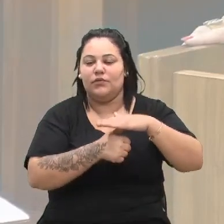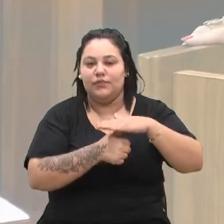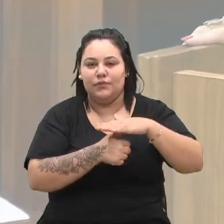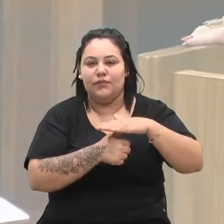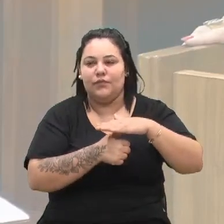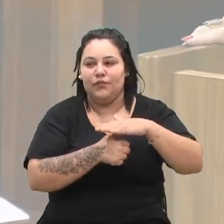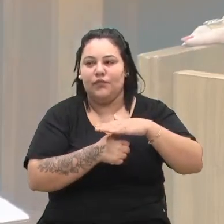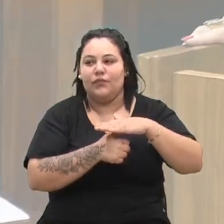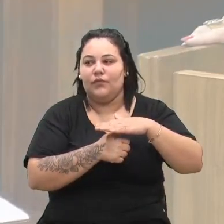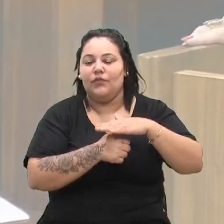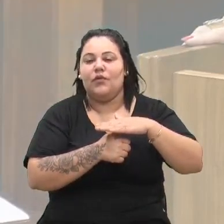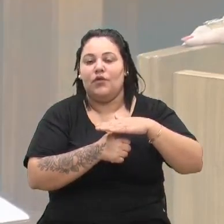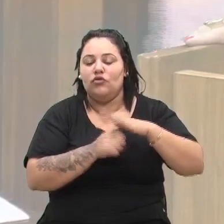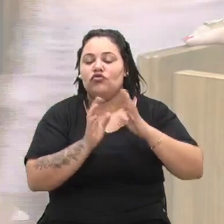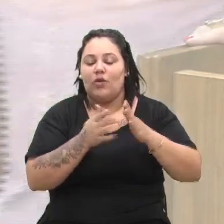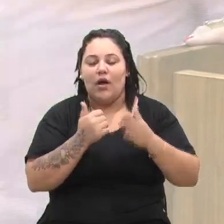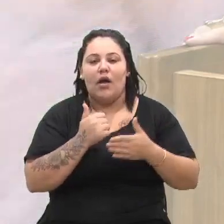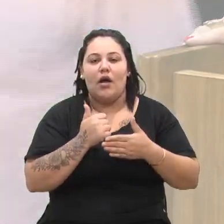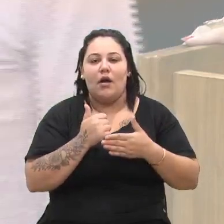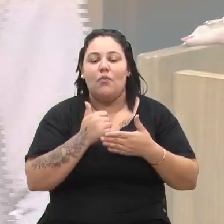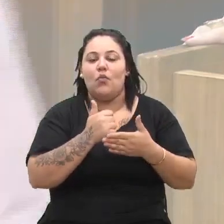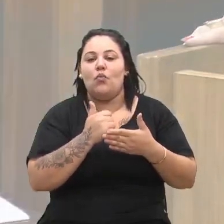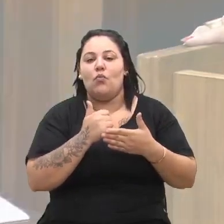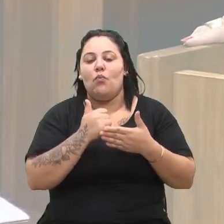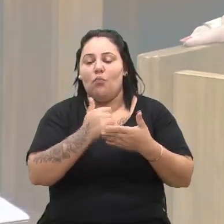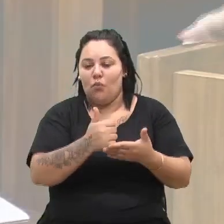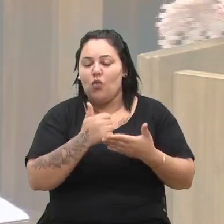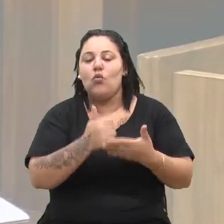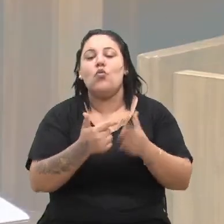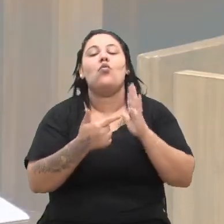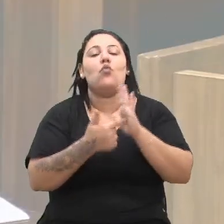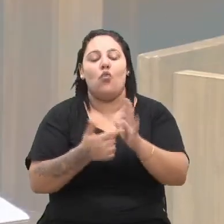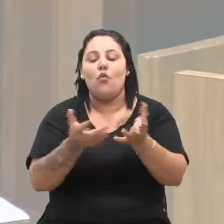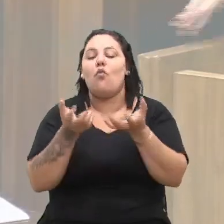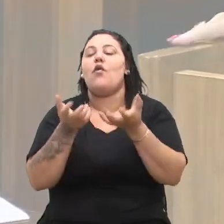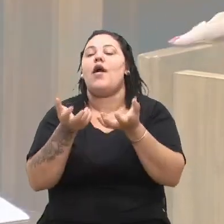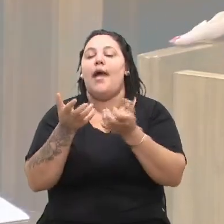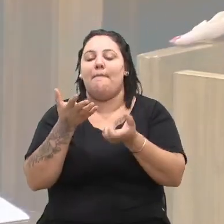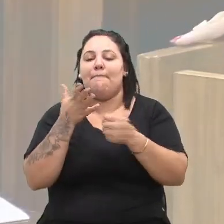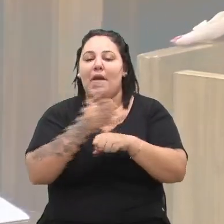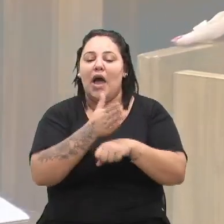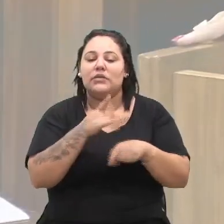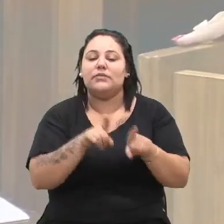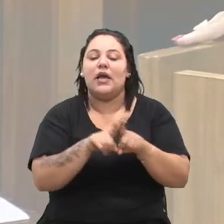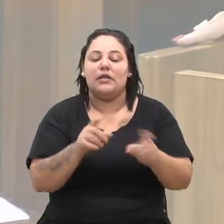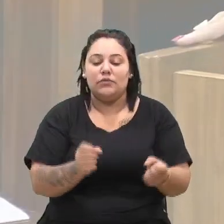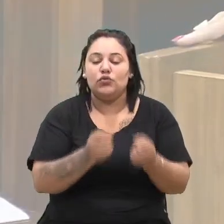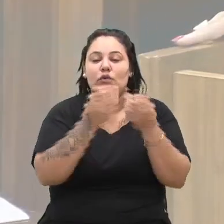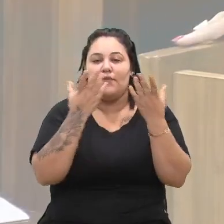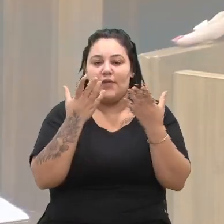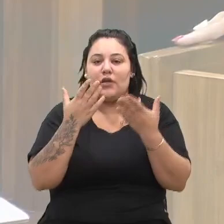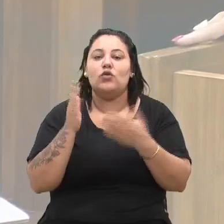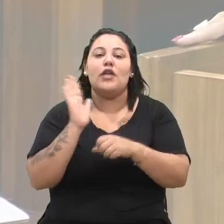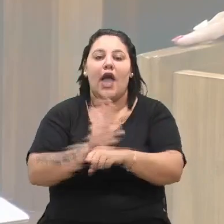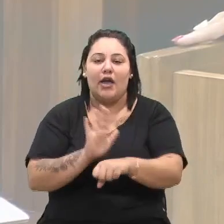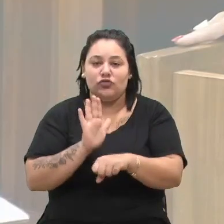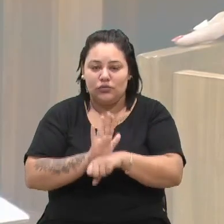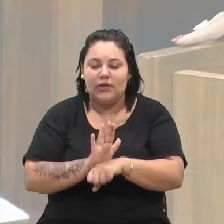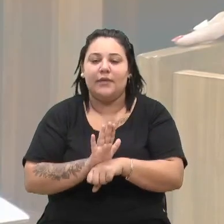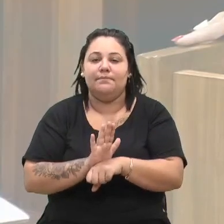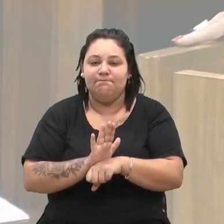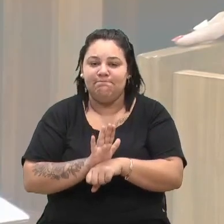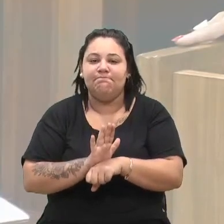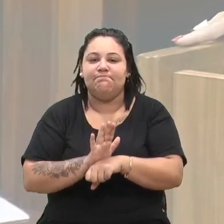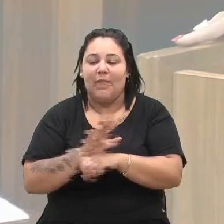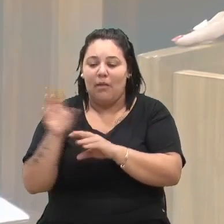só favorável ao movimento, mas quer, inclusive, participar dos eventos e ajudar nesse